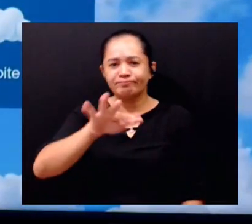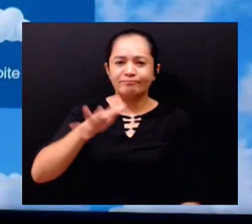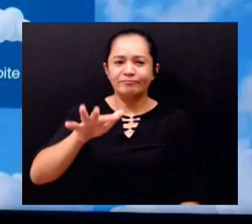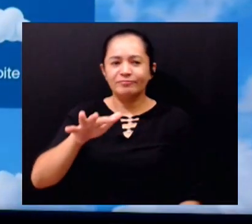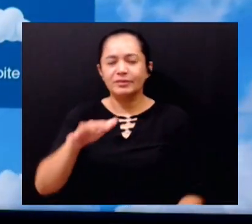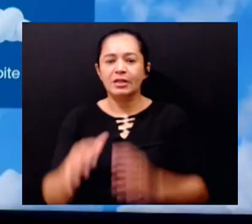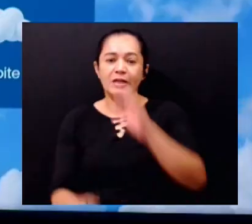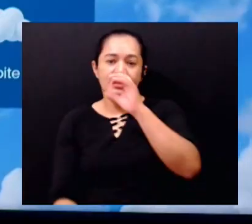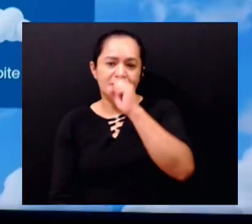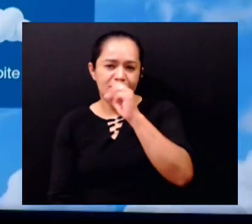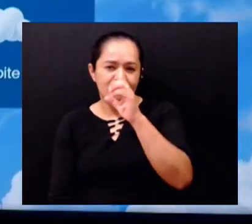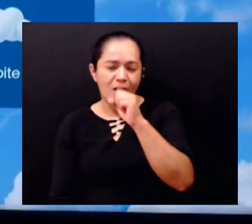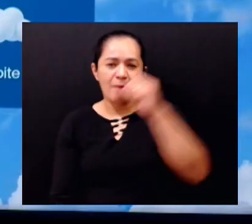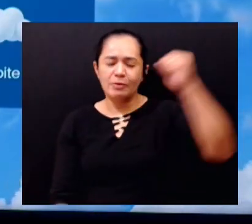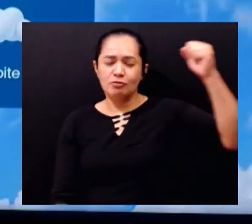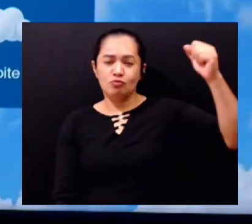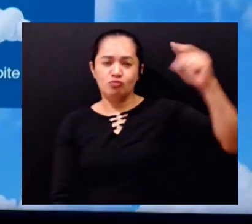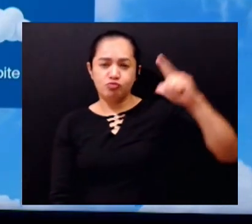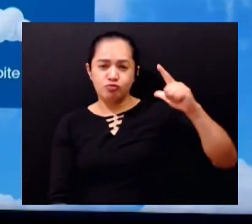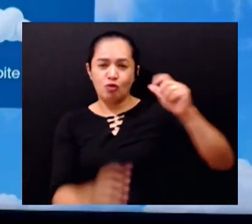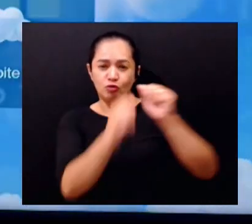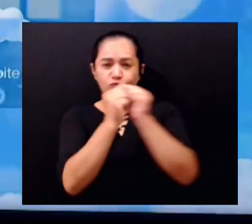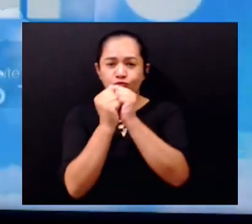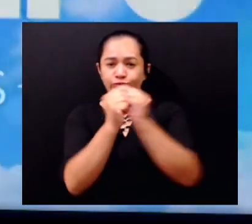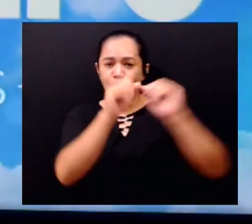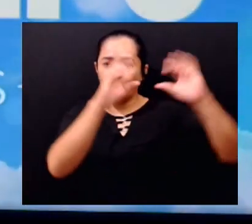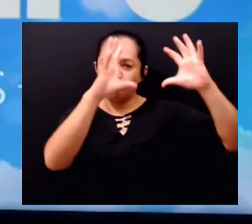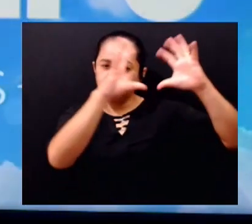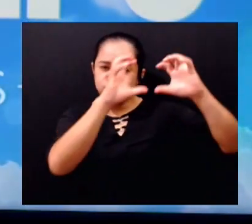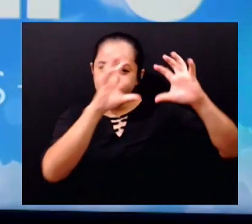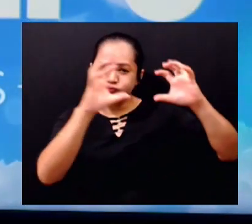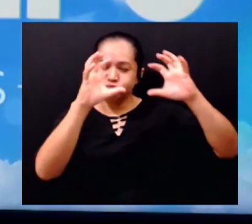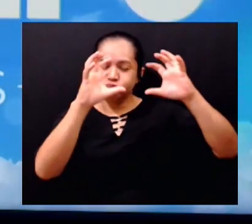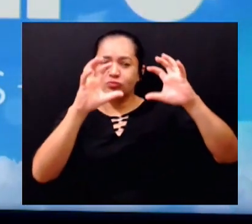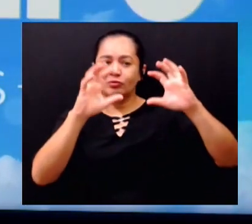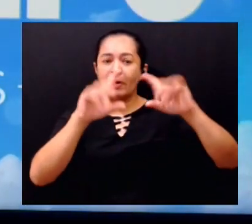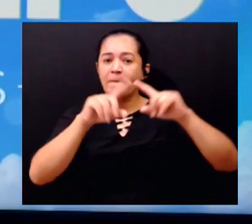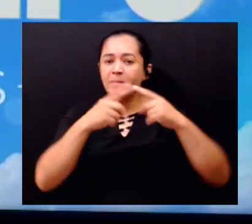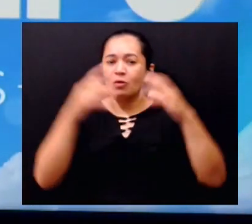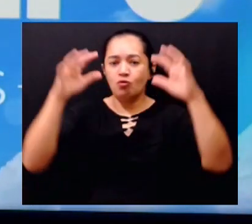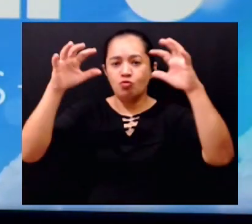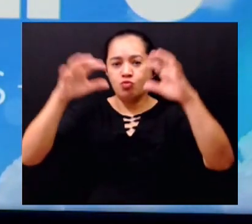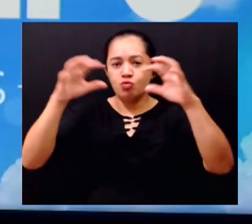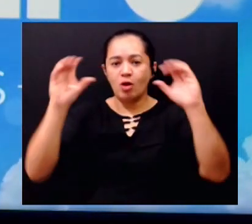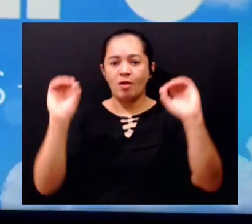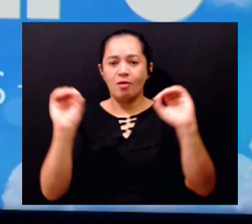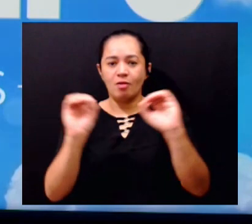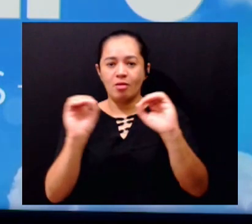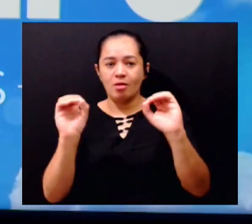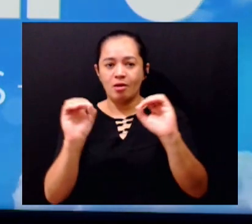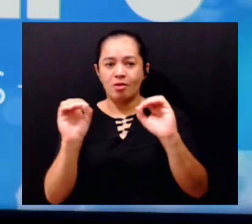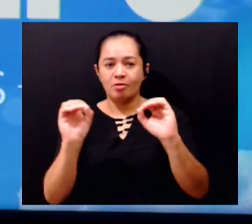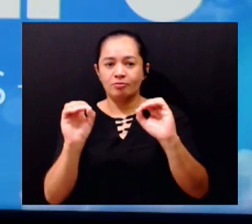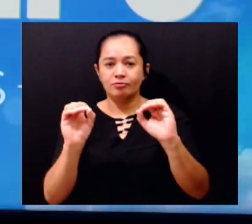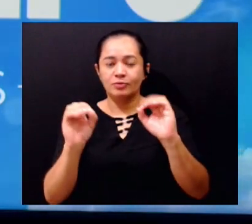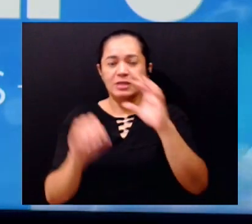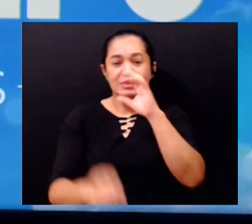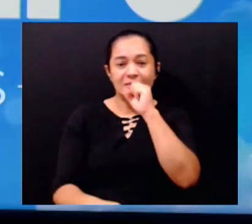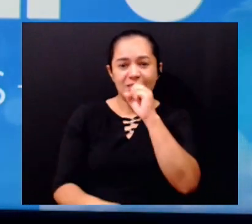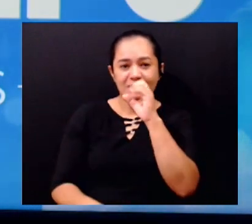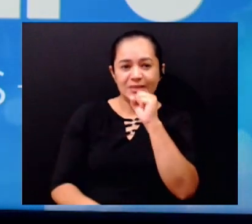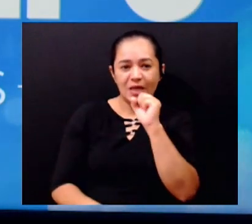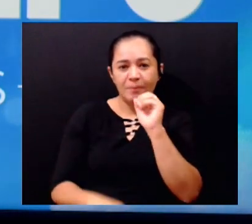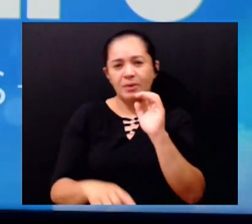muitas nuvens, à tarde e à noite, mas sem chuva. De acordo com a previsão, a mínima para sábado é 20, a máxima é